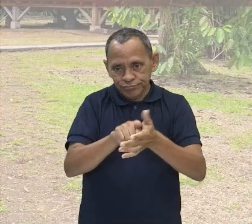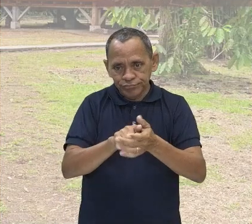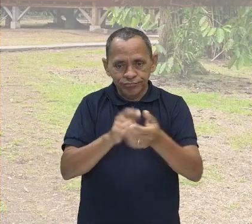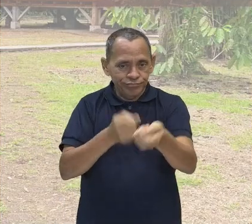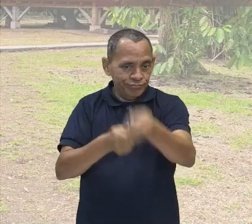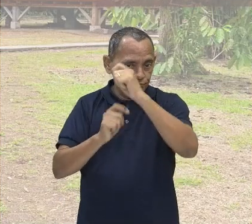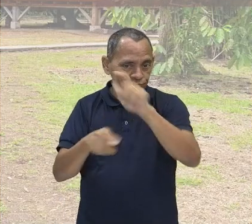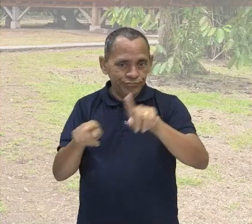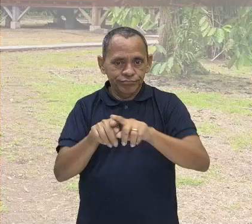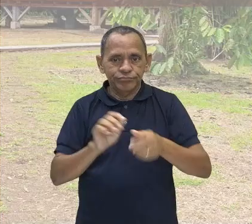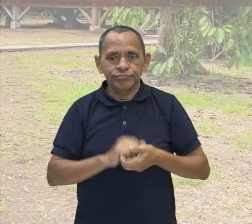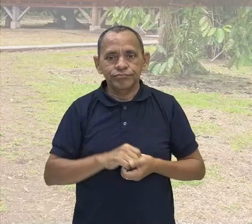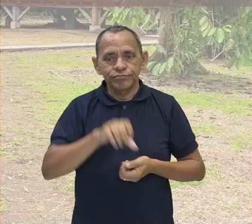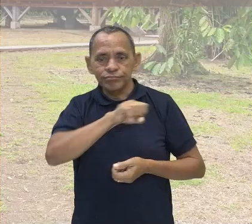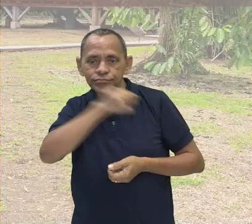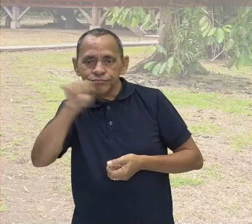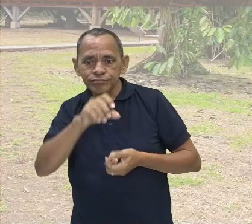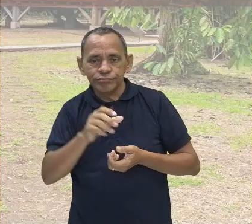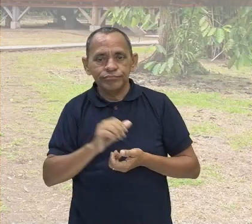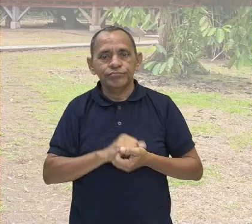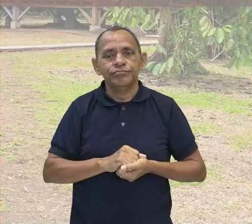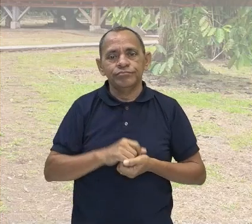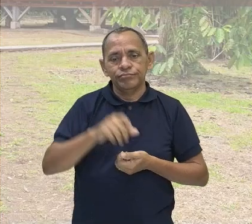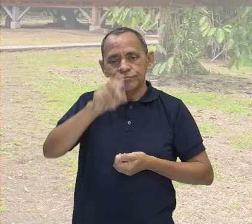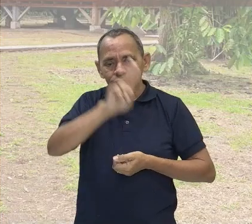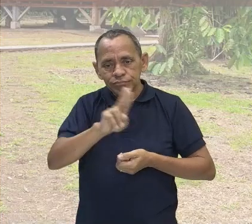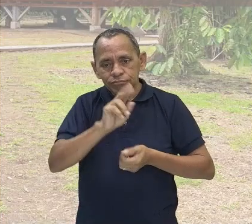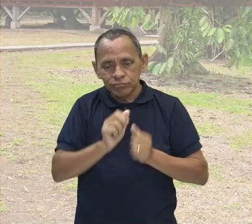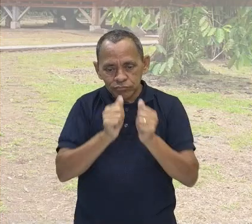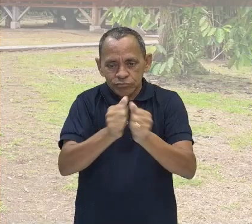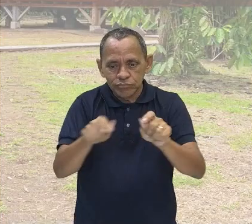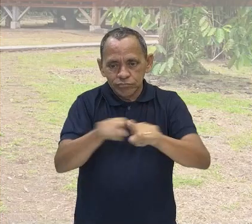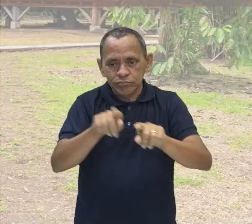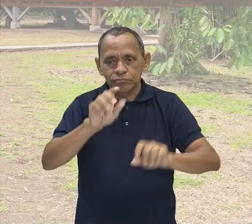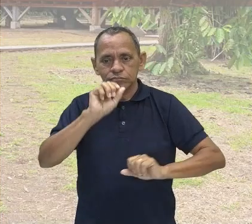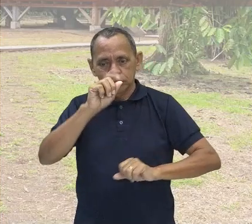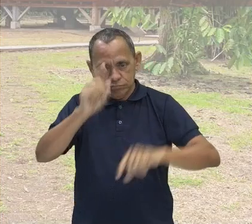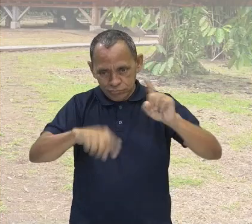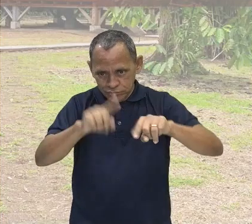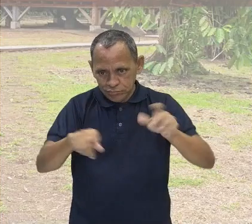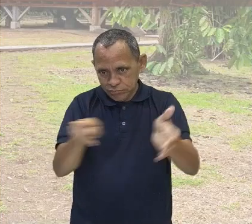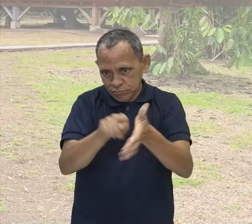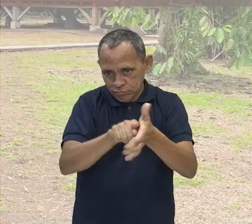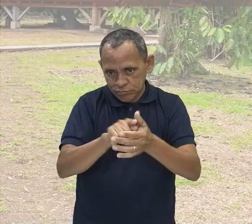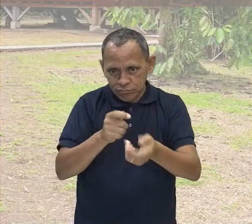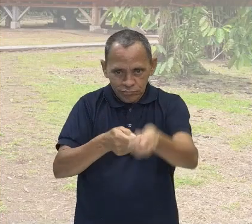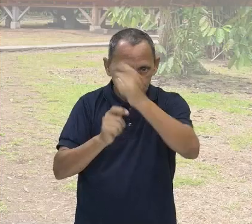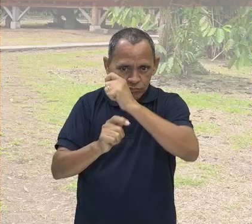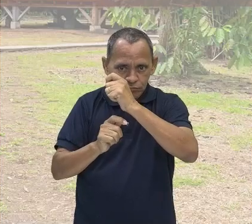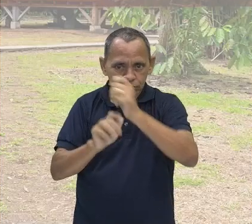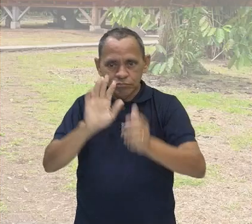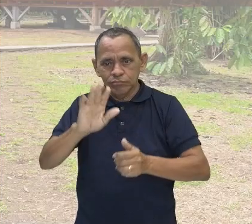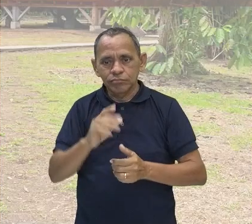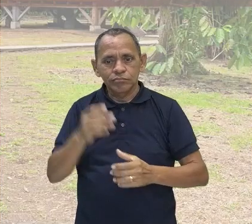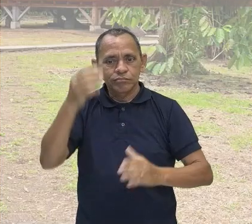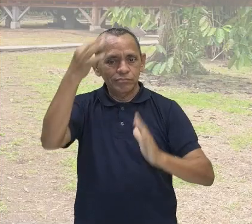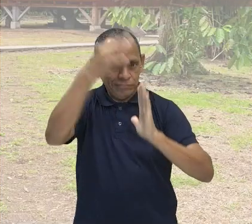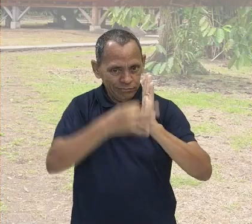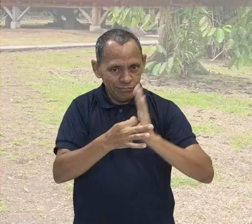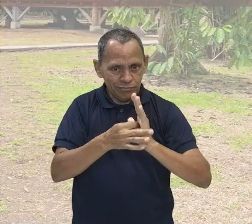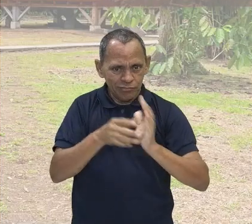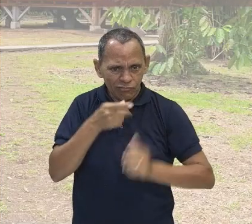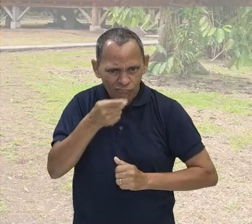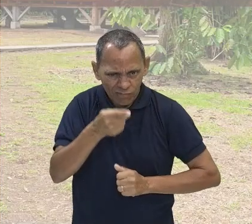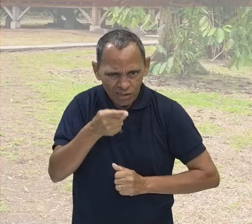levou esses elementos de pesca, eu posso supor aquilo que o texto não diz, que ele foi pescar. Porque se ele saiu com uma tarrafa e